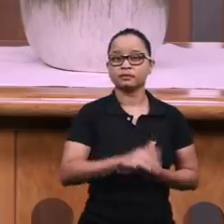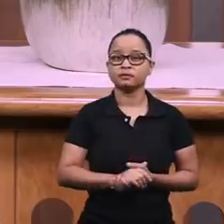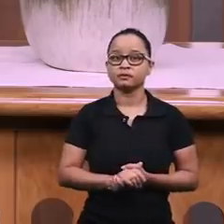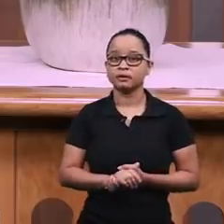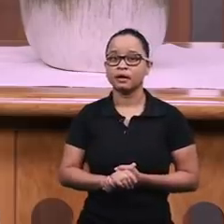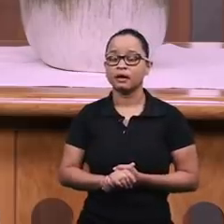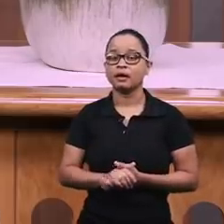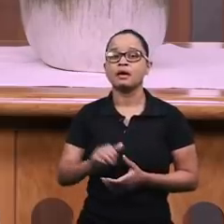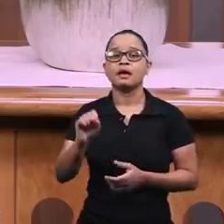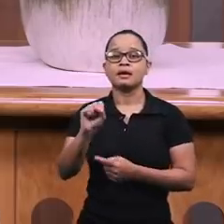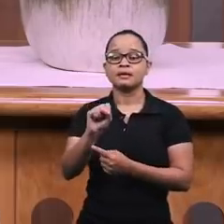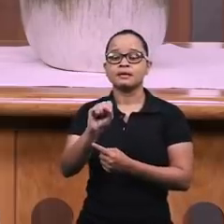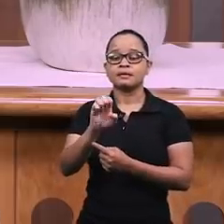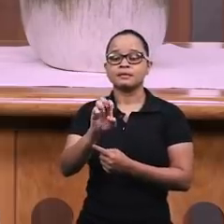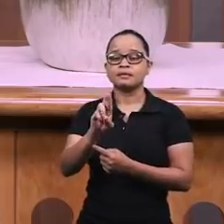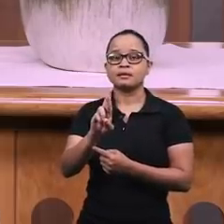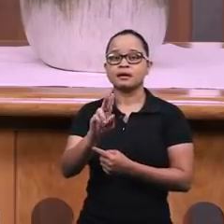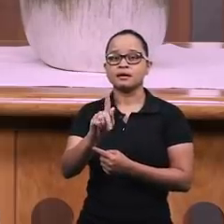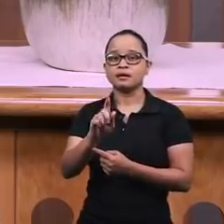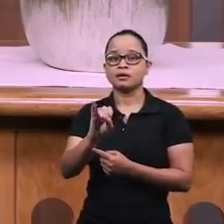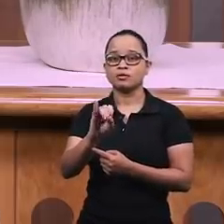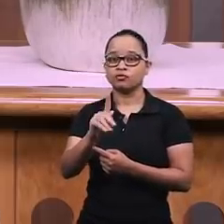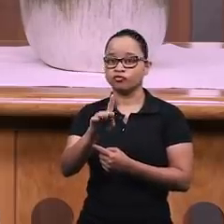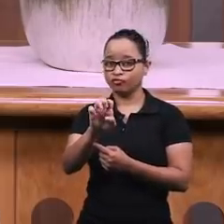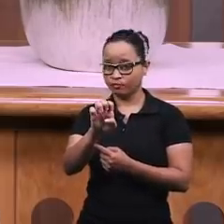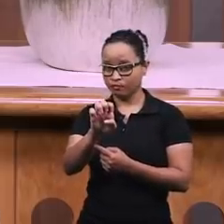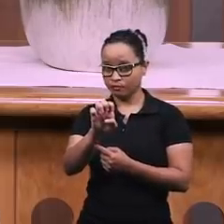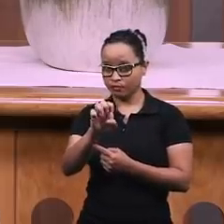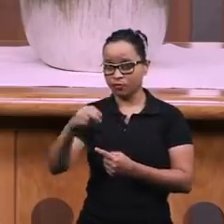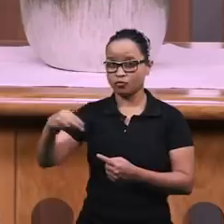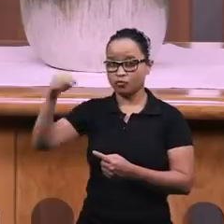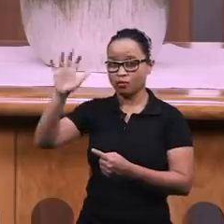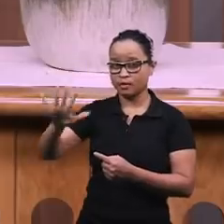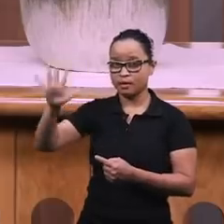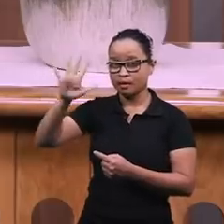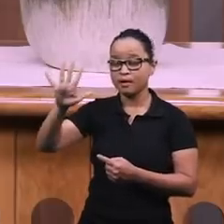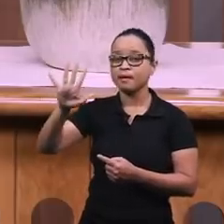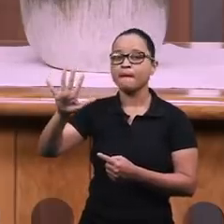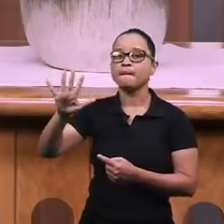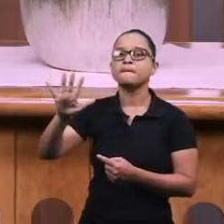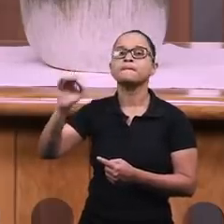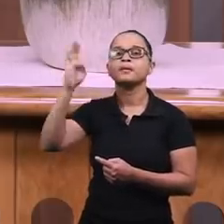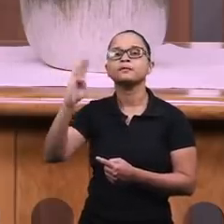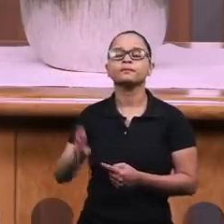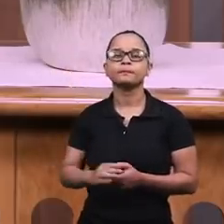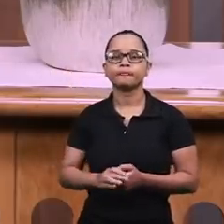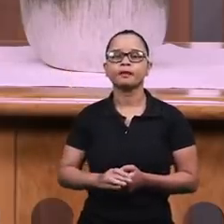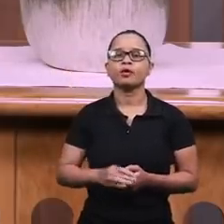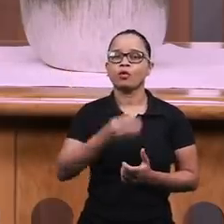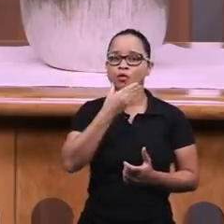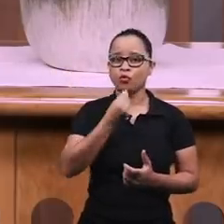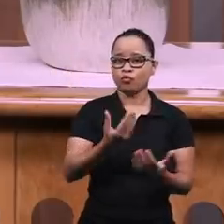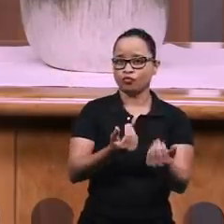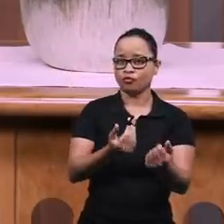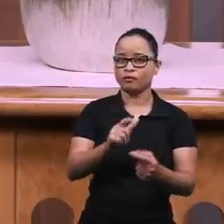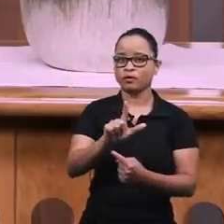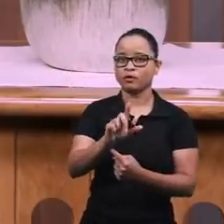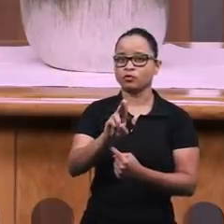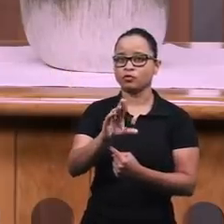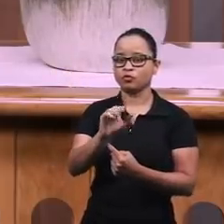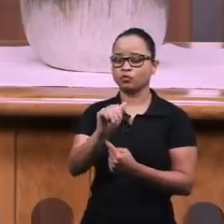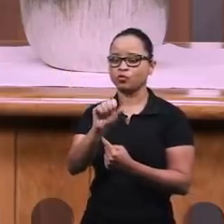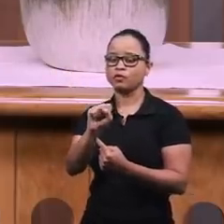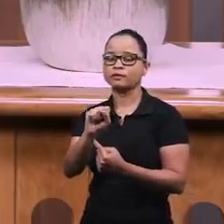ali no nordeste brasileiro nós vamos ter a participação do jovem Lucas Carvalho Brunelli que vai responder à pergunta